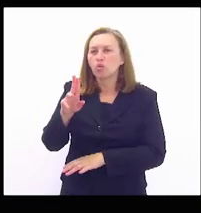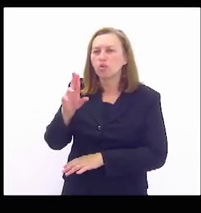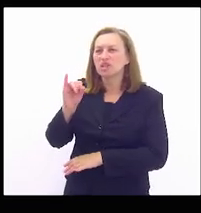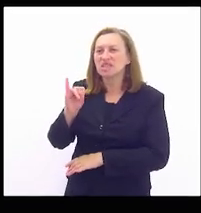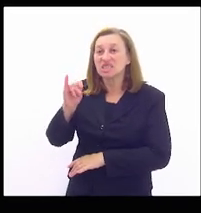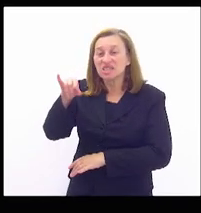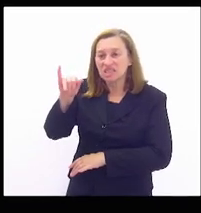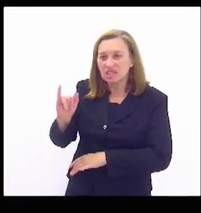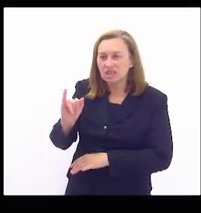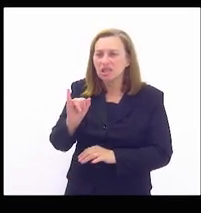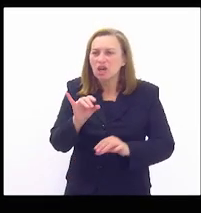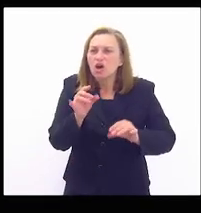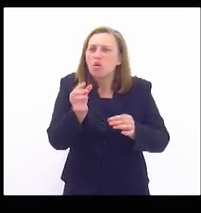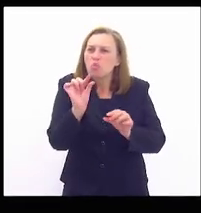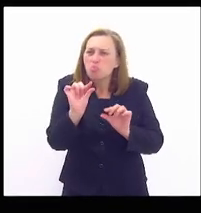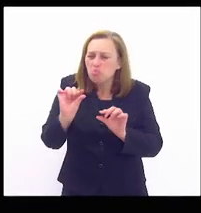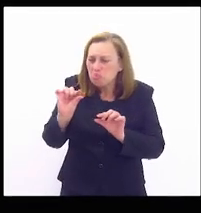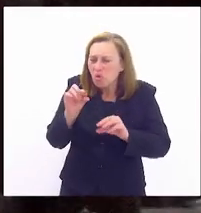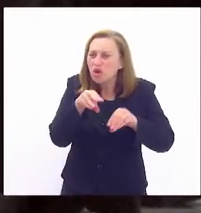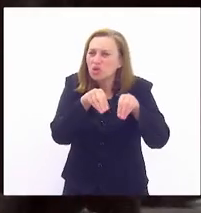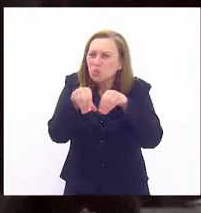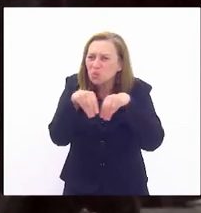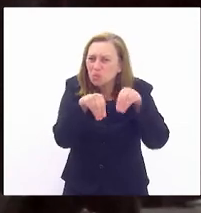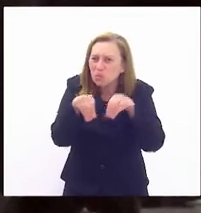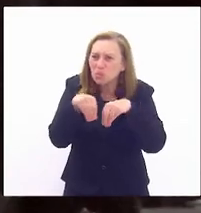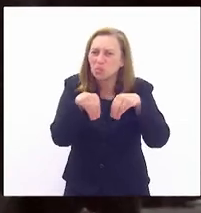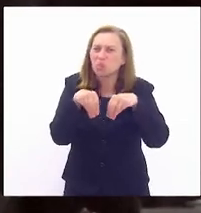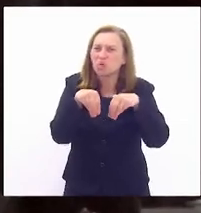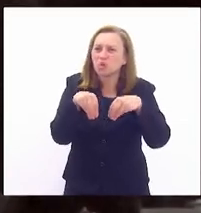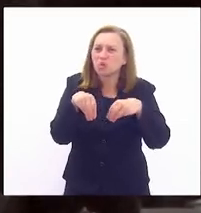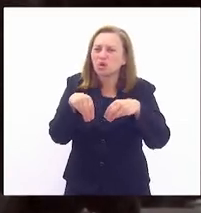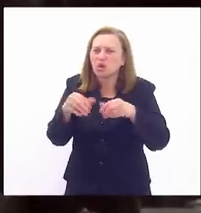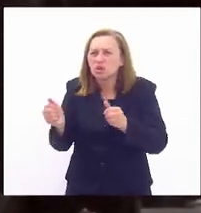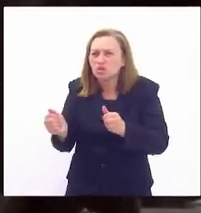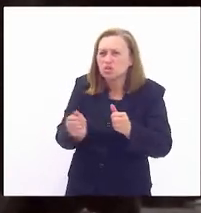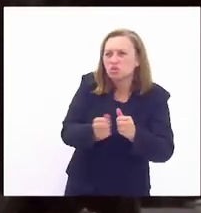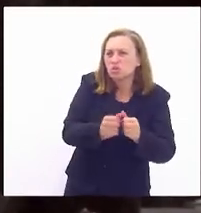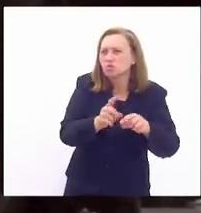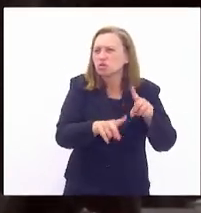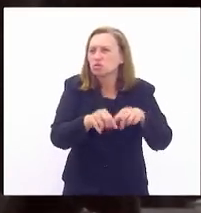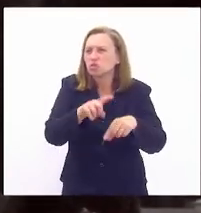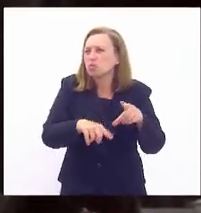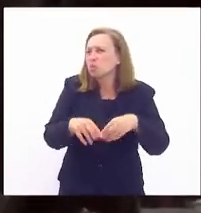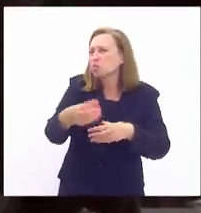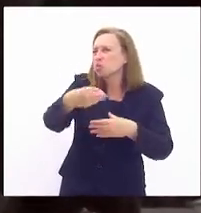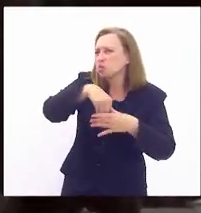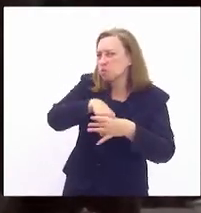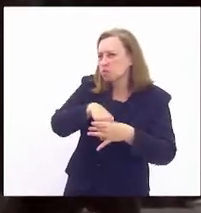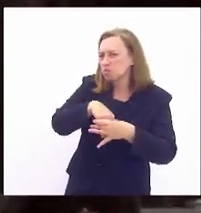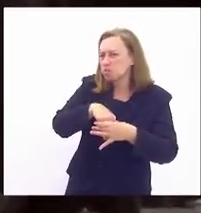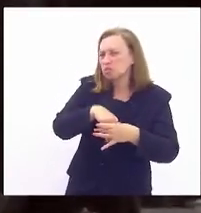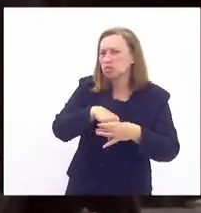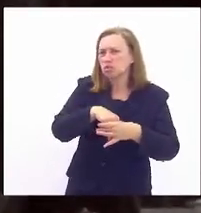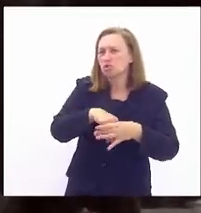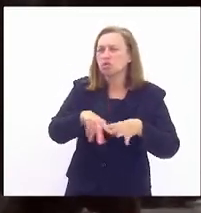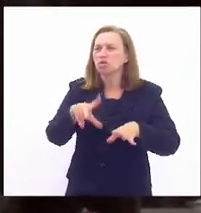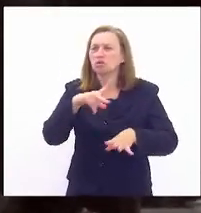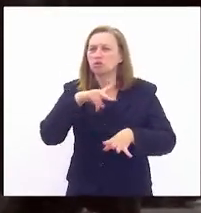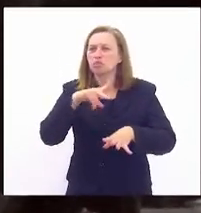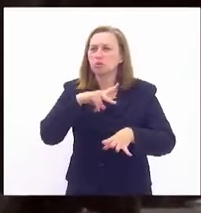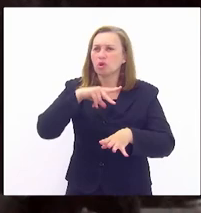são pequenas gotículas que ajudam a aglomeração do material, mantendo dentro da própria usina. Por favor, mais